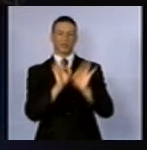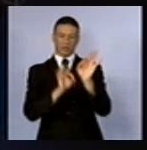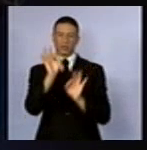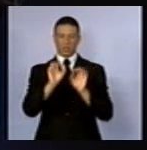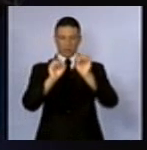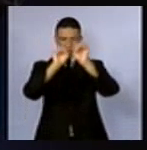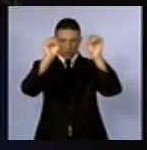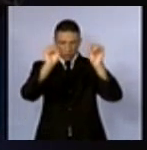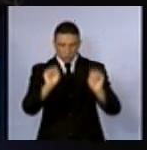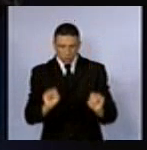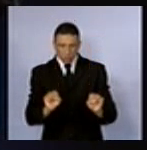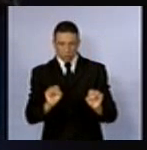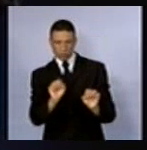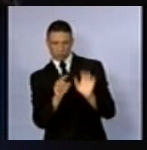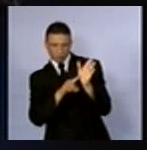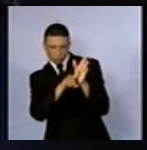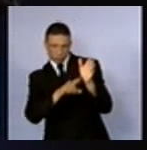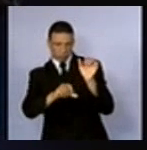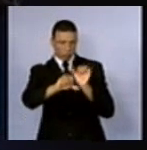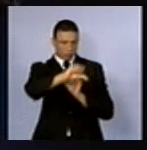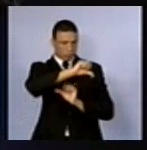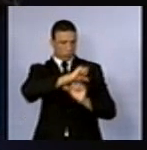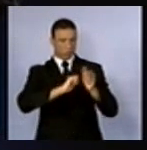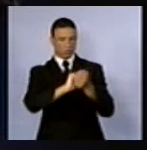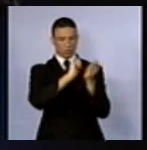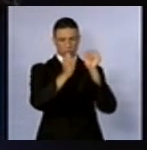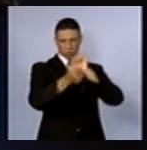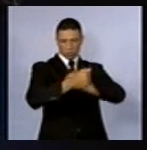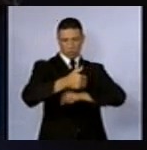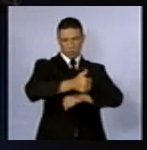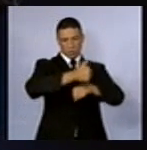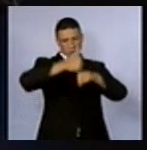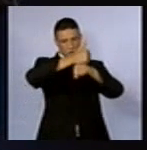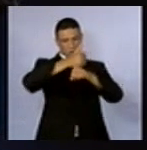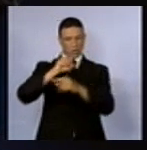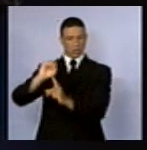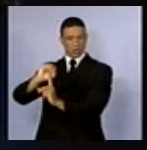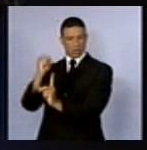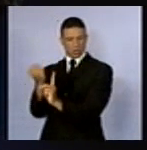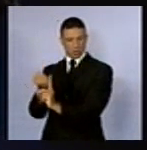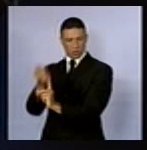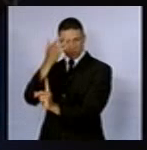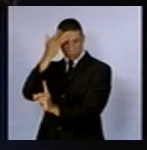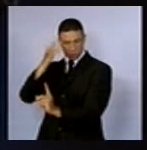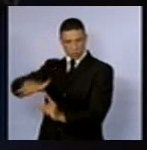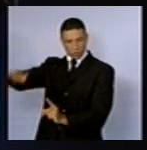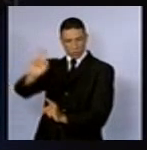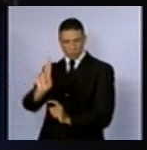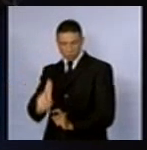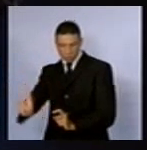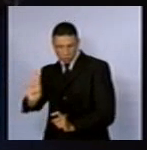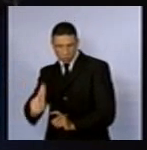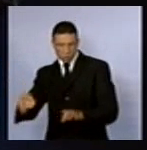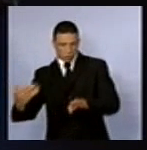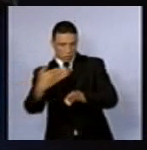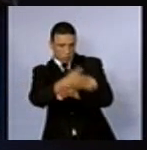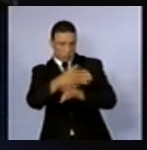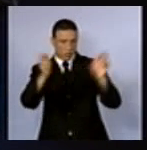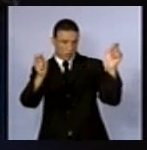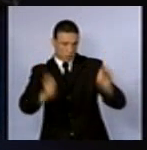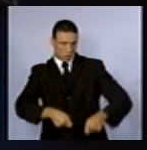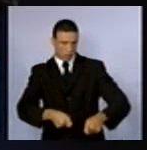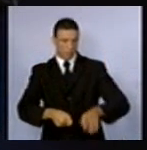torná-lo mais amigável para que a população em geral possa acessá-lo de forma mais mais fácil mas pelo Município pela